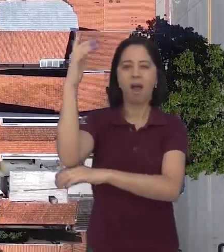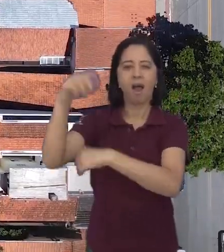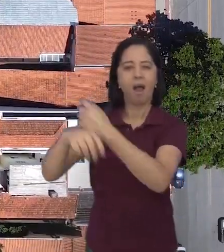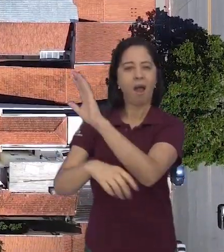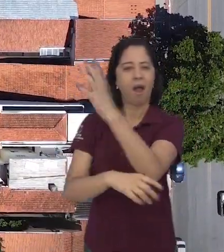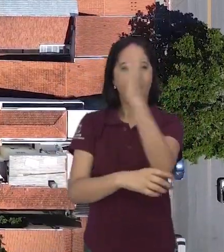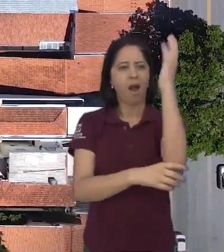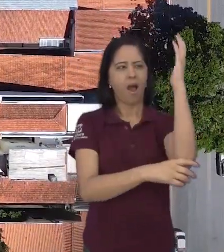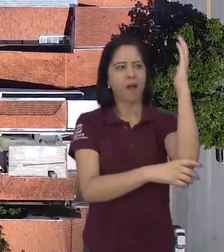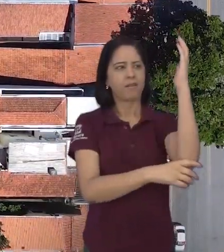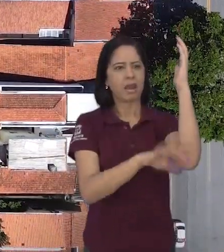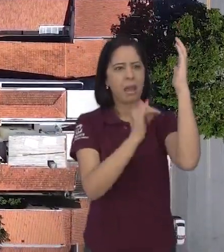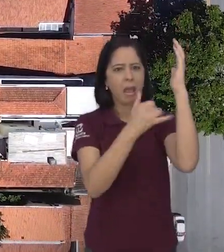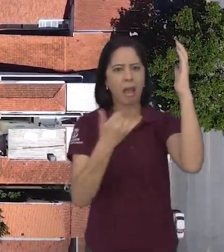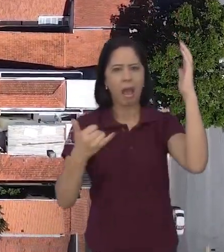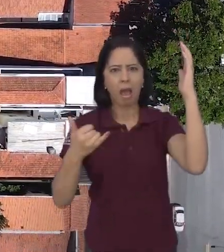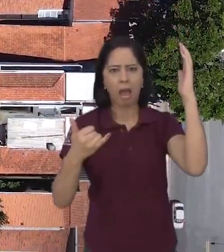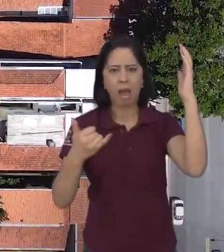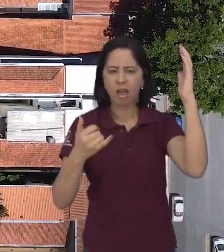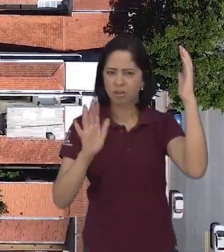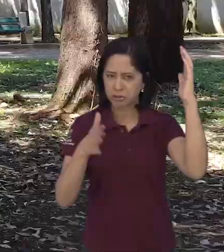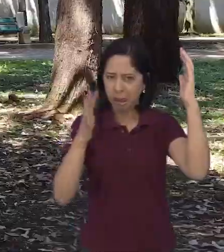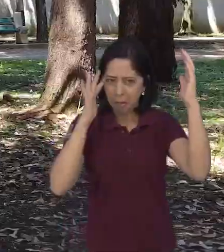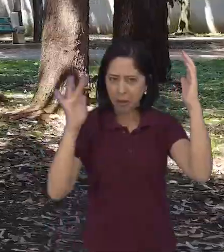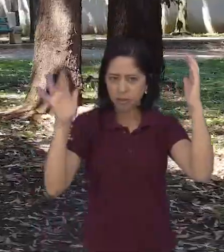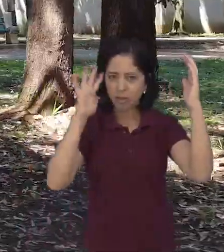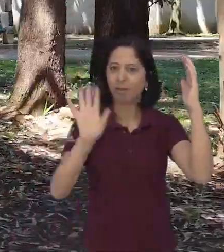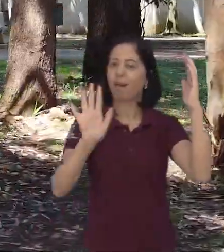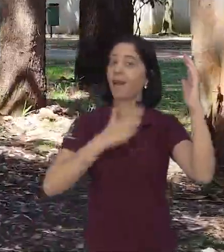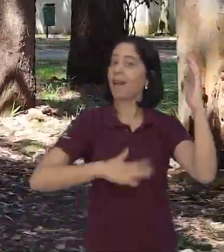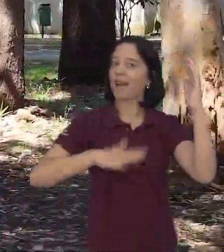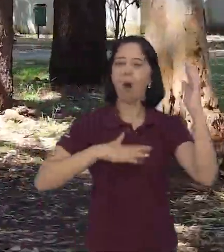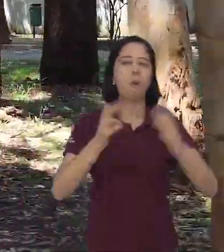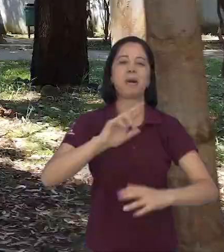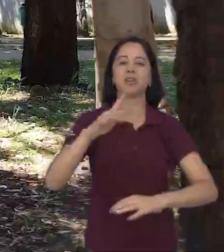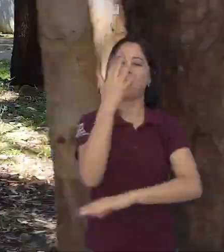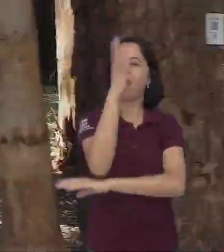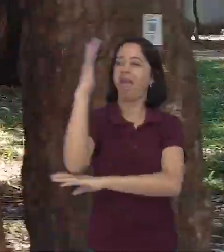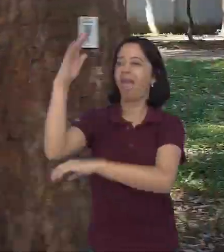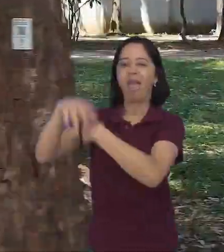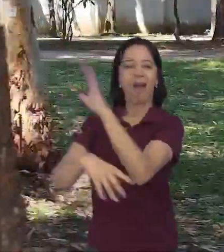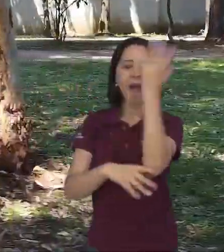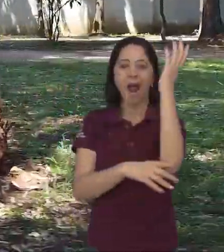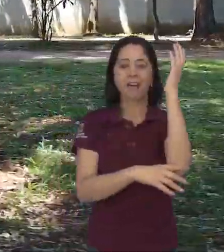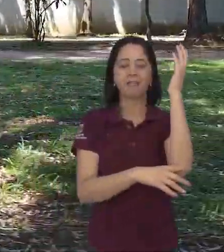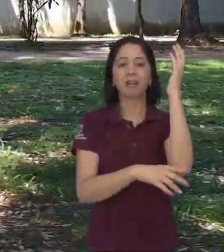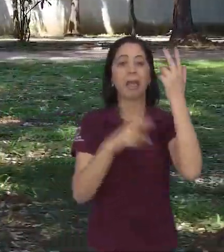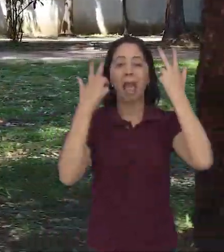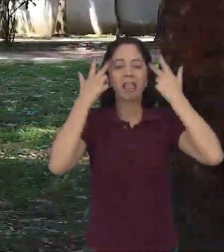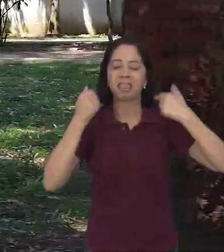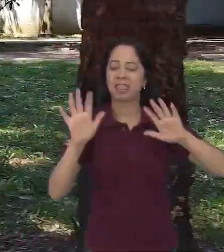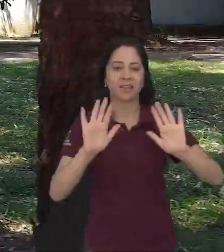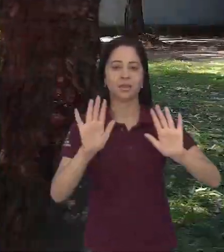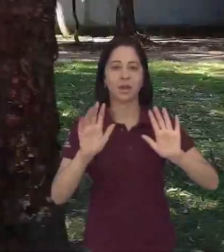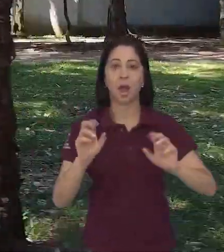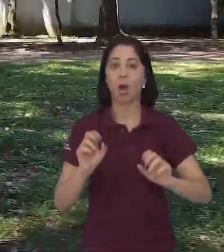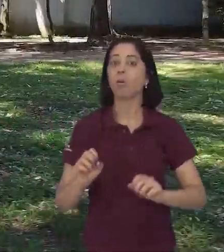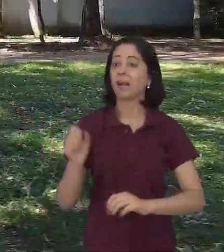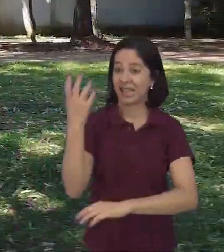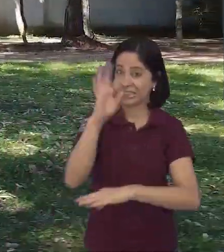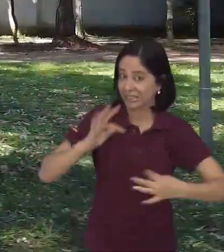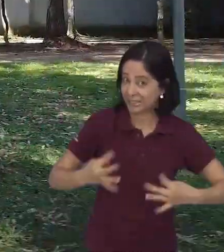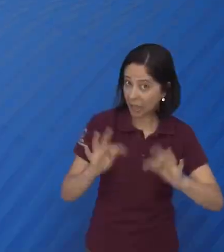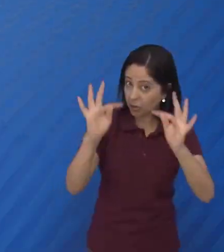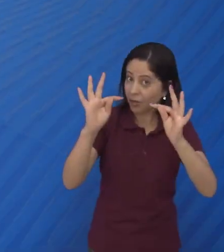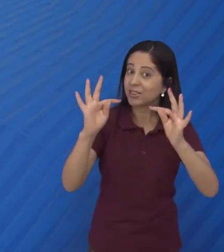possibilidade de uma árvore gerar energia elétrica? Mas calma, não estou falando da natureza, e sim de